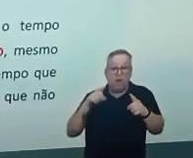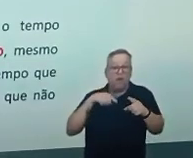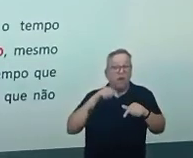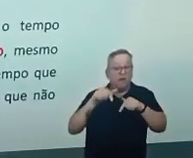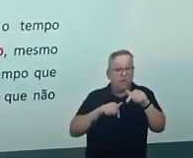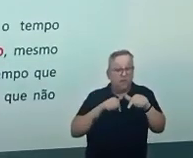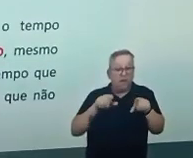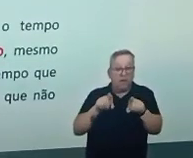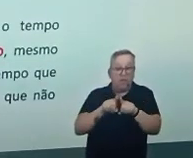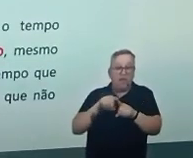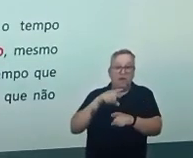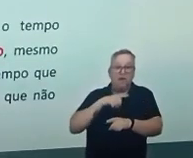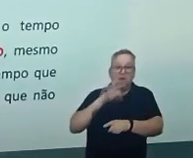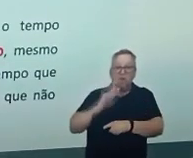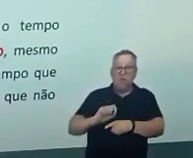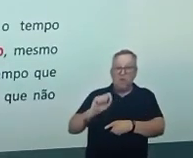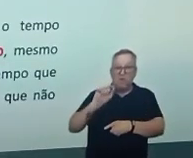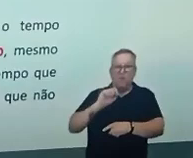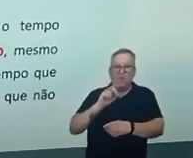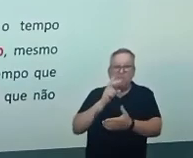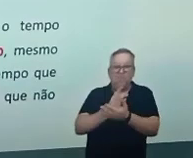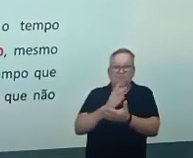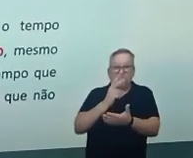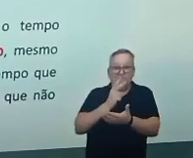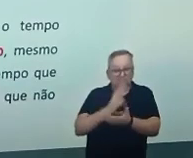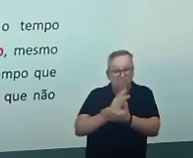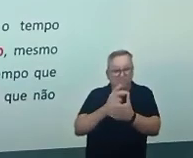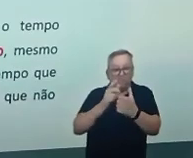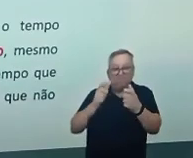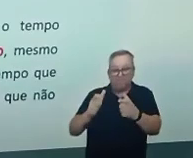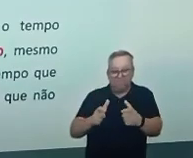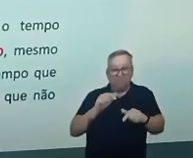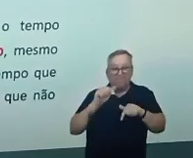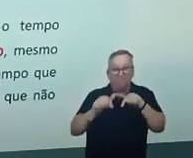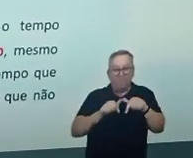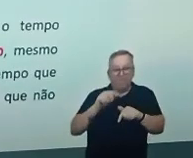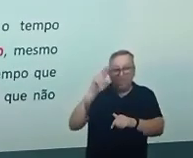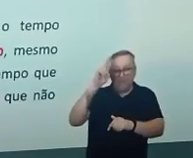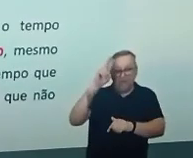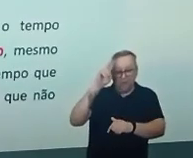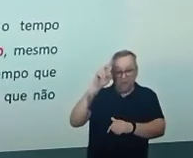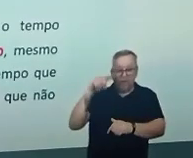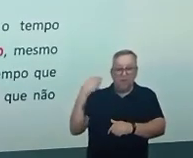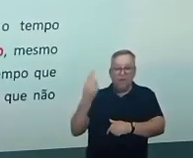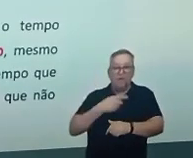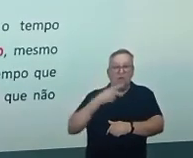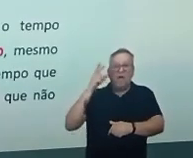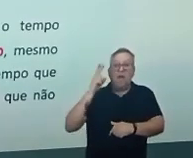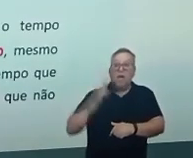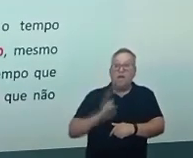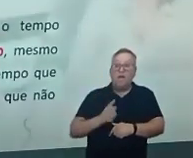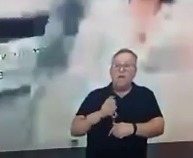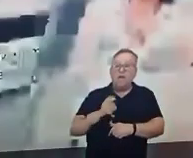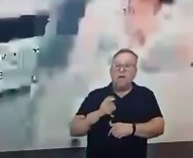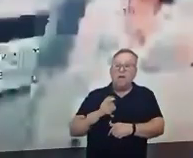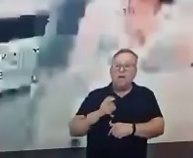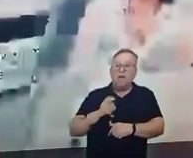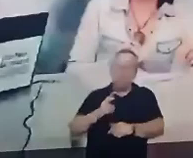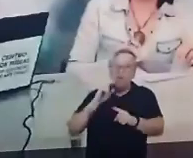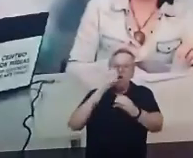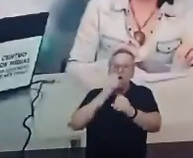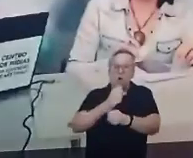atuação eventual seja no mesmo campo de atuação. Lembrando que a gente sempre exclui tempos que